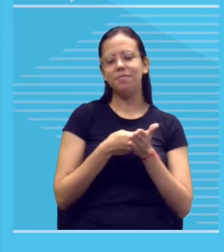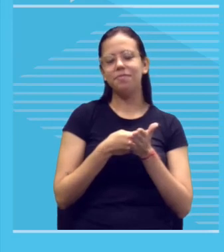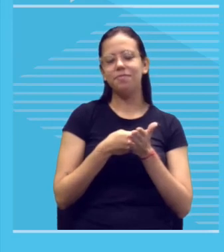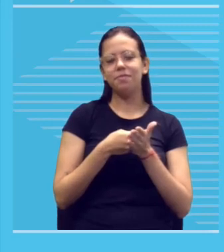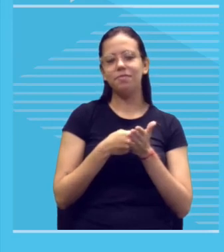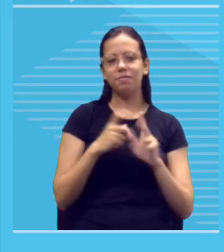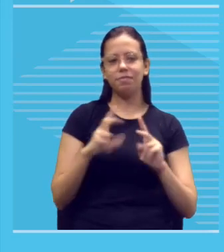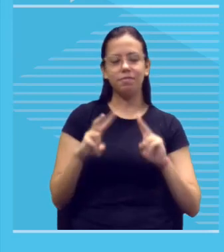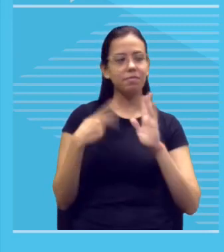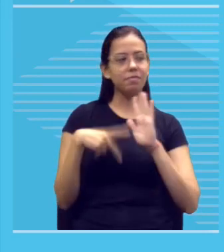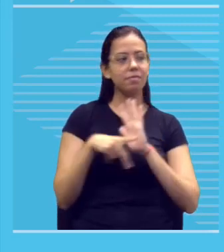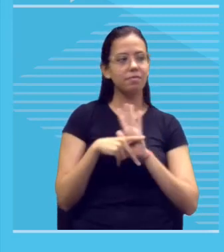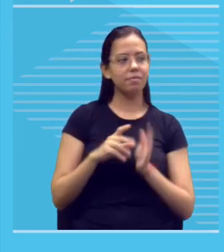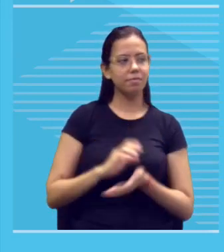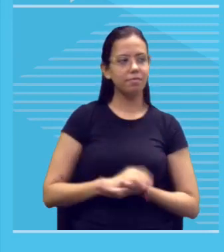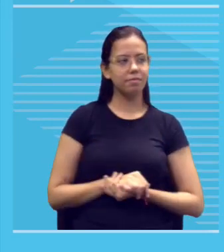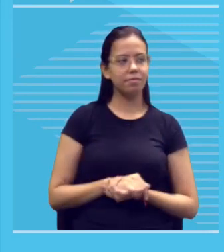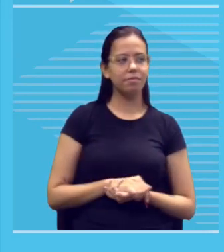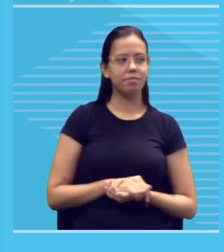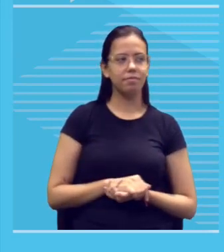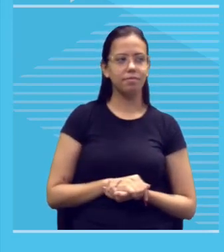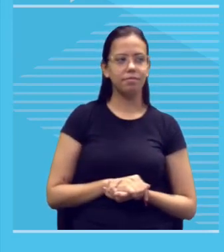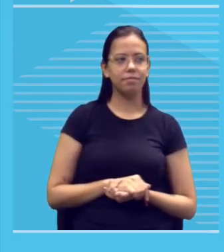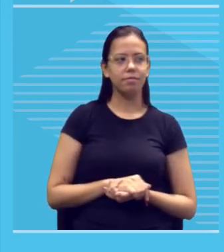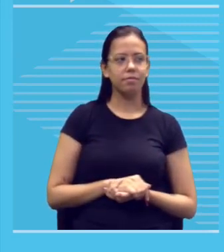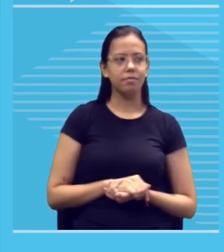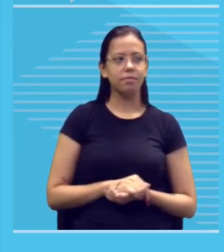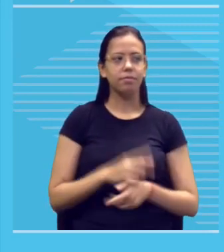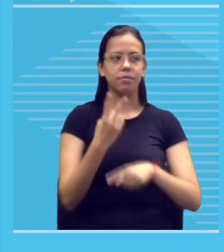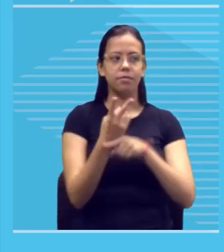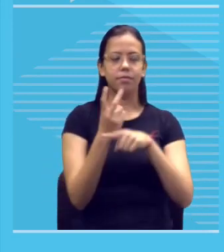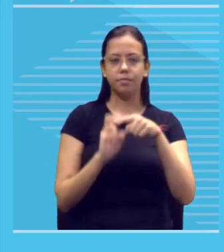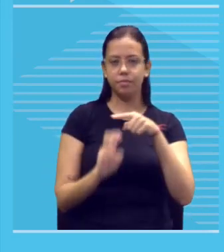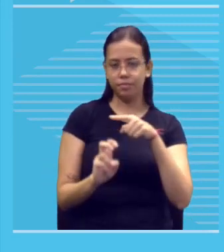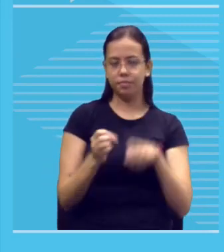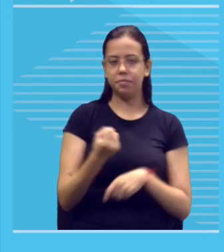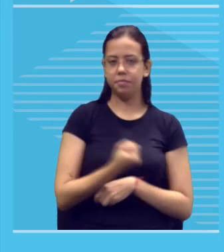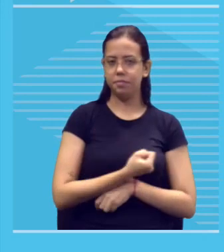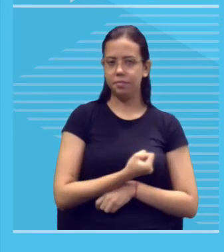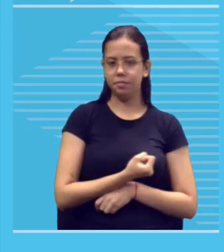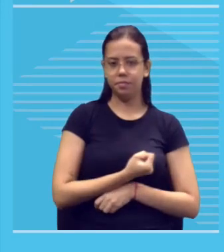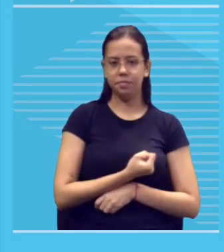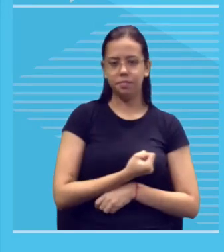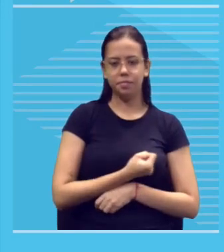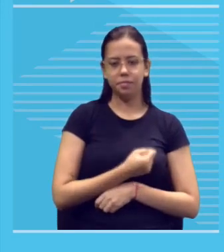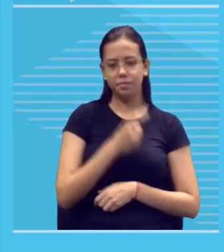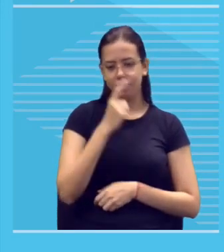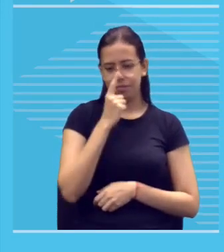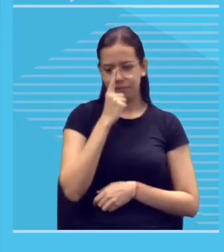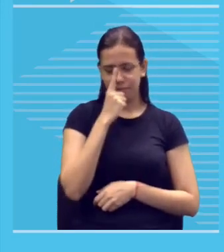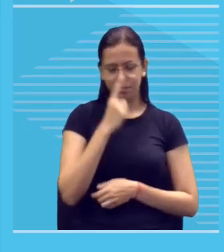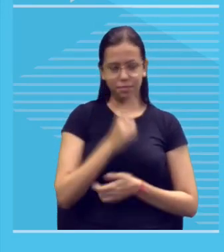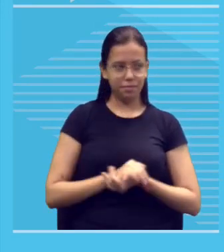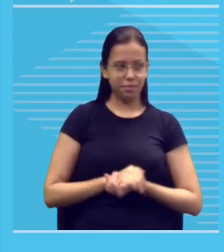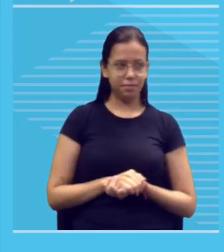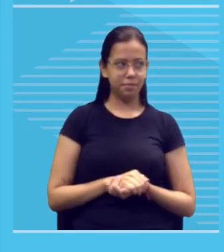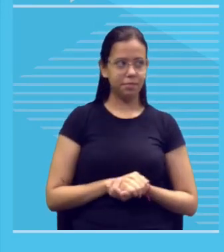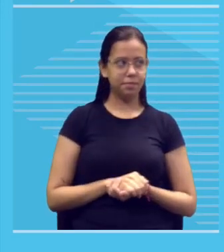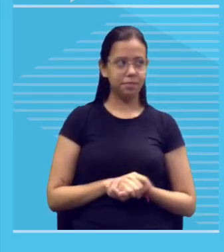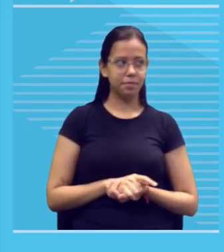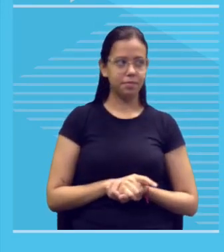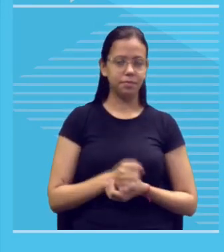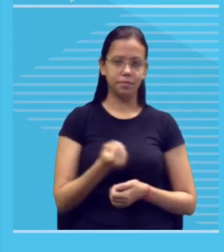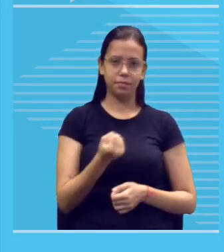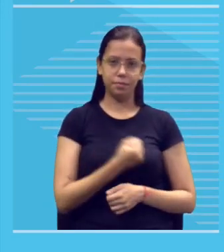ó beleza dois quintos de um número eu vou pegar um número